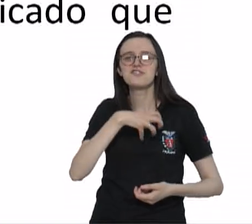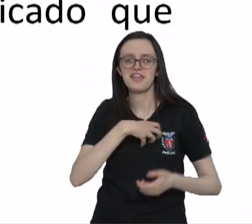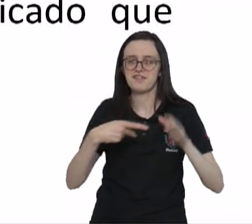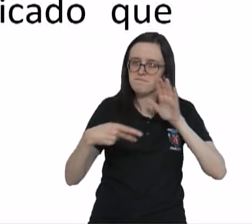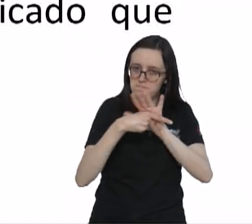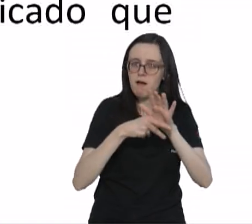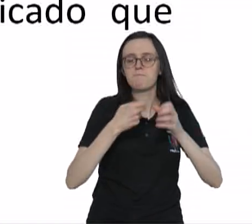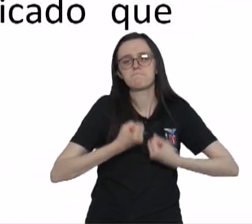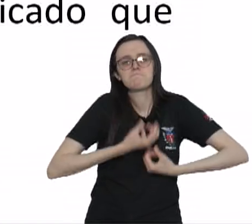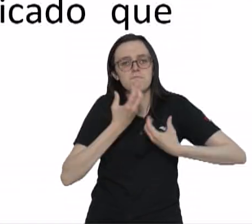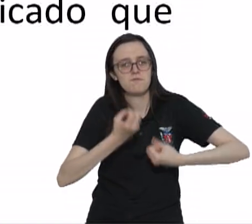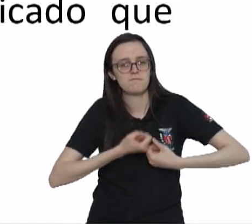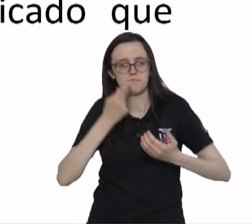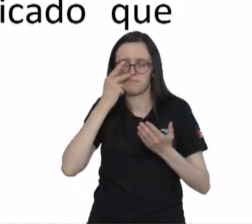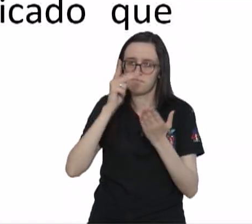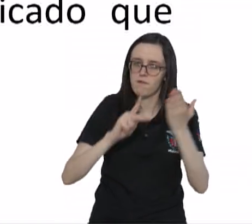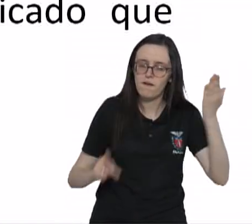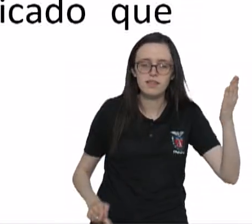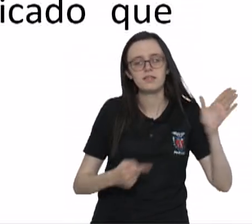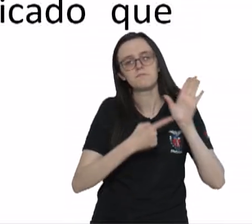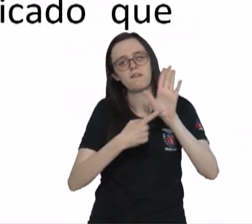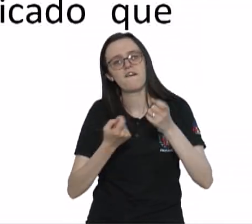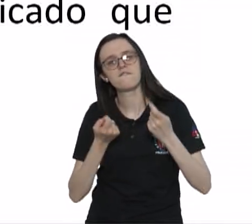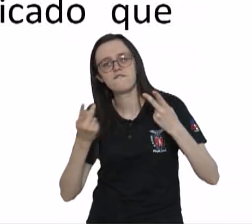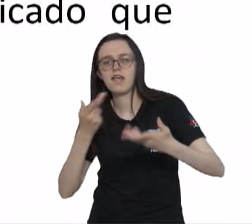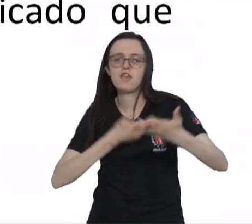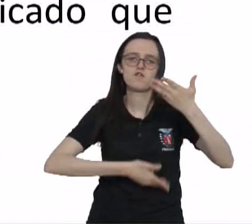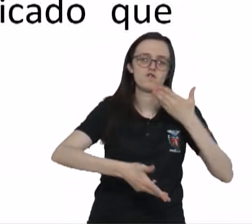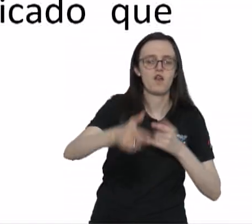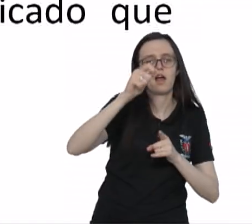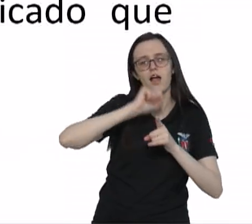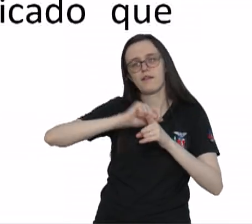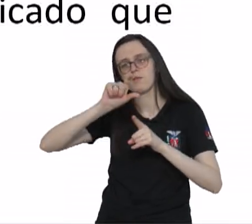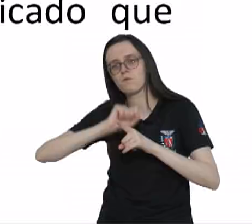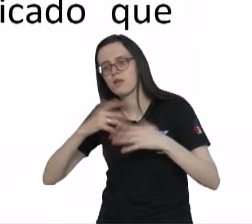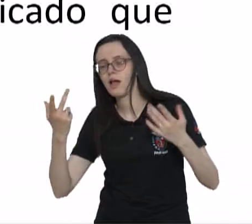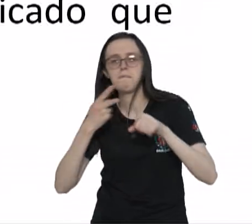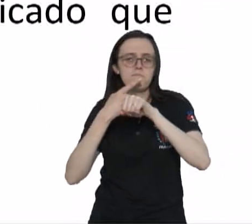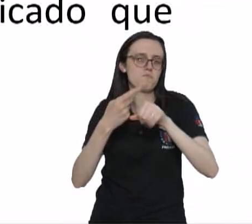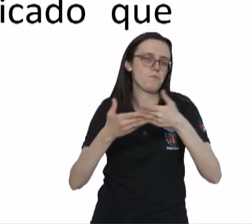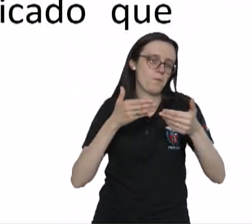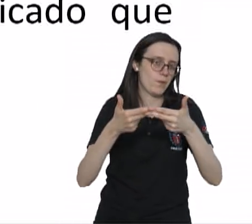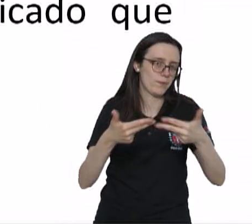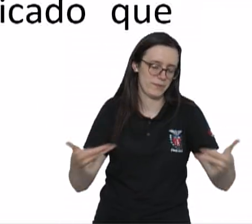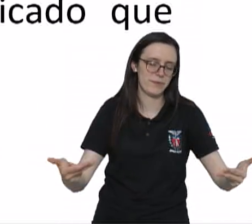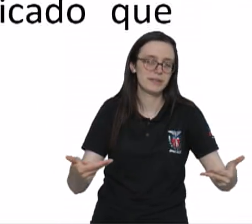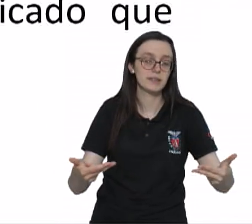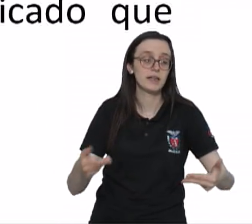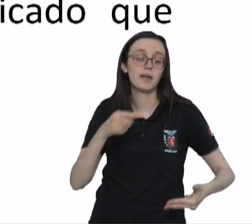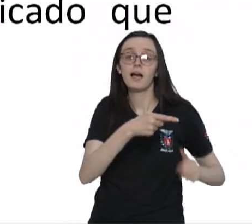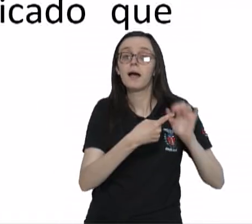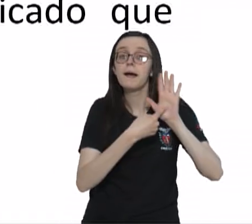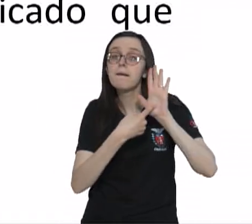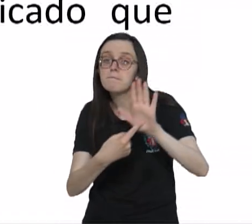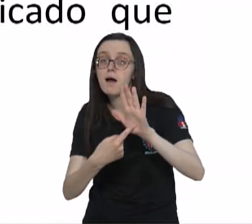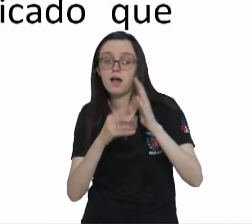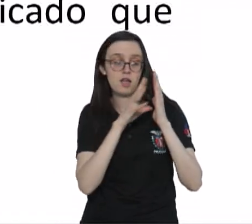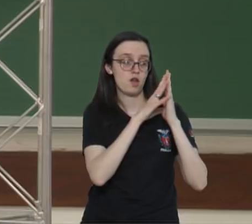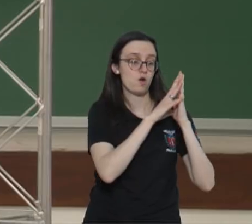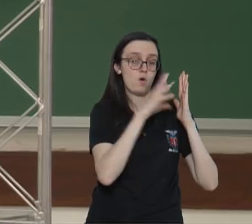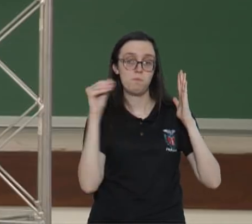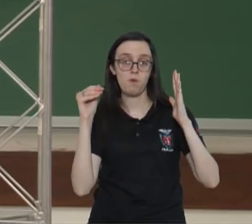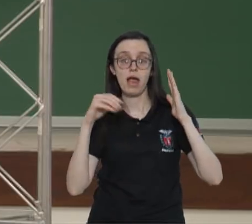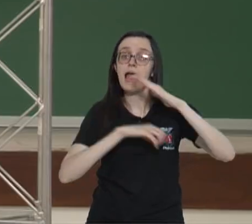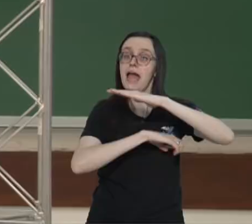poesia, anunciam venda, troca, né, o aluguel ou a procura de algo. Né? Eles imitam a estrutura